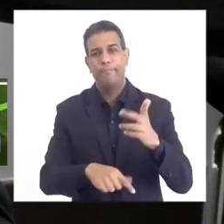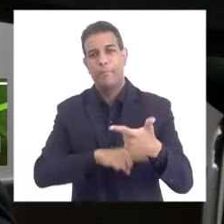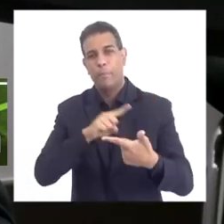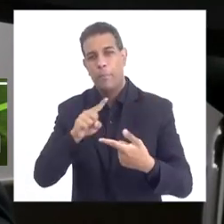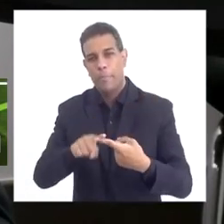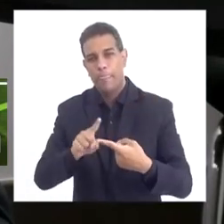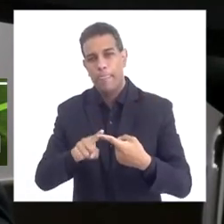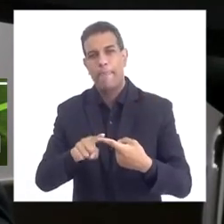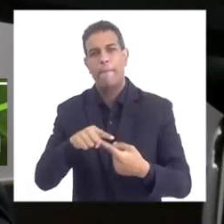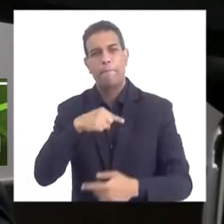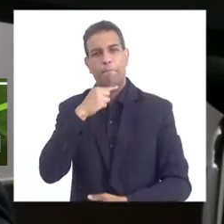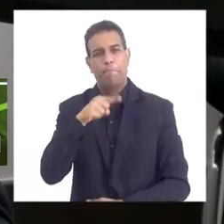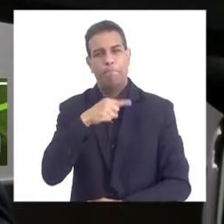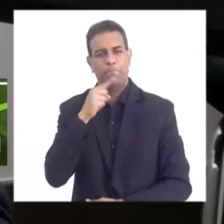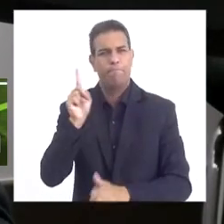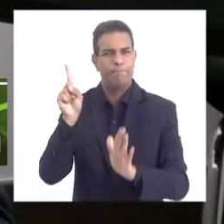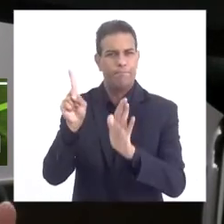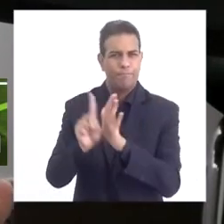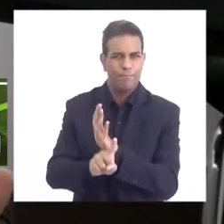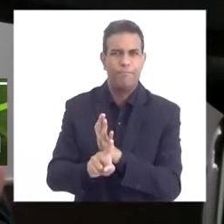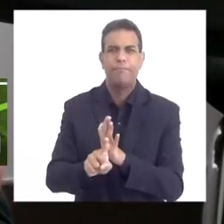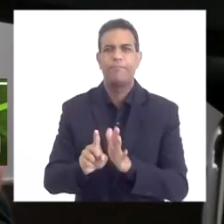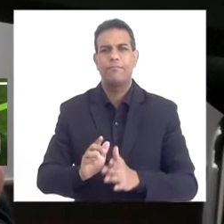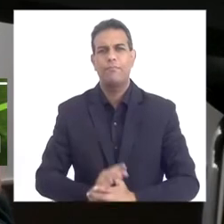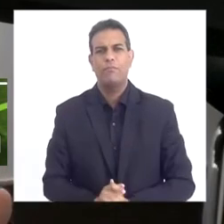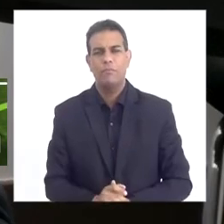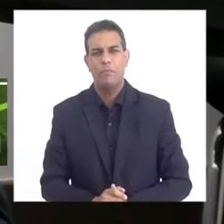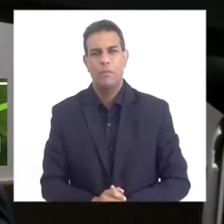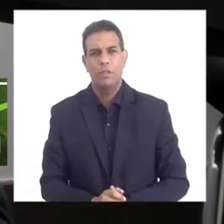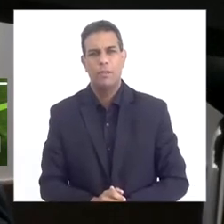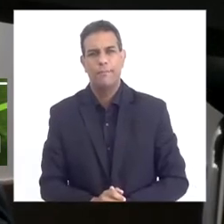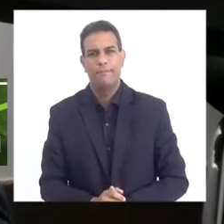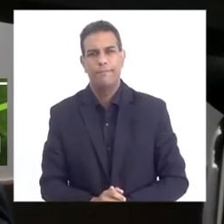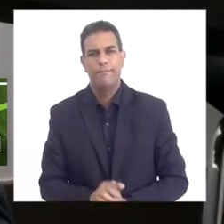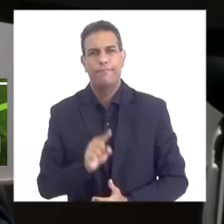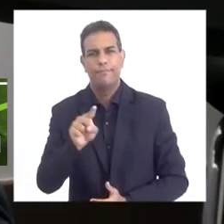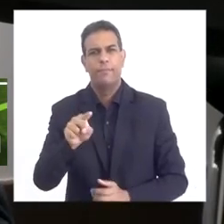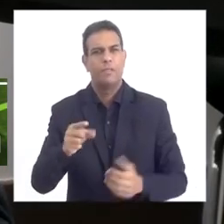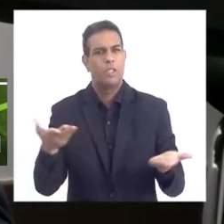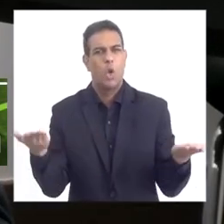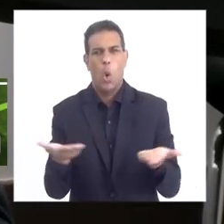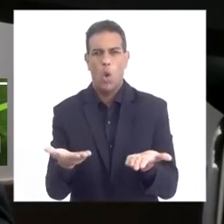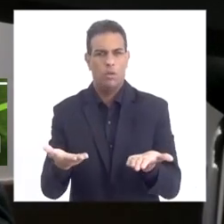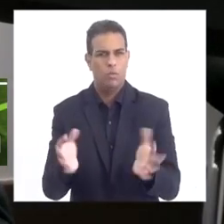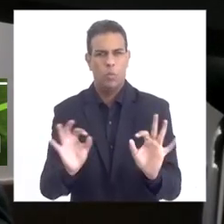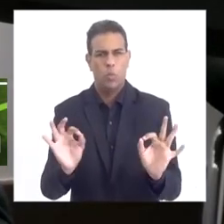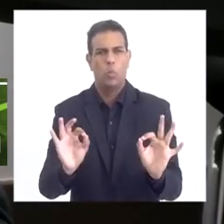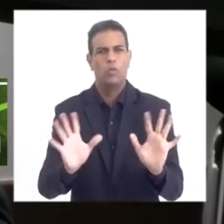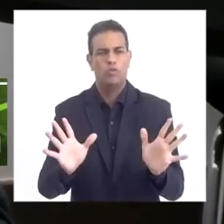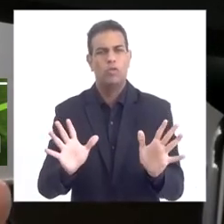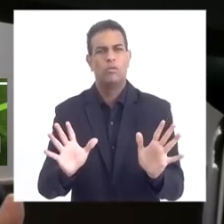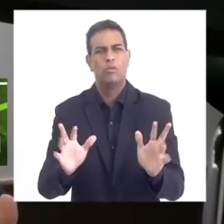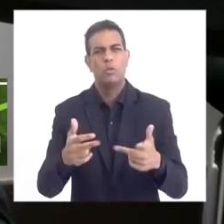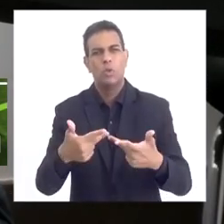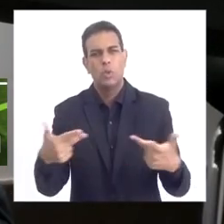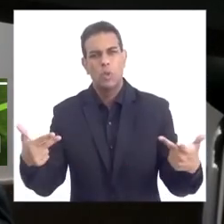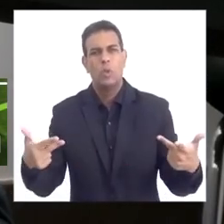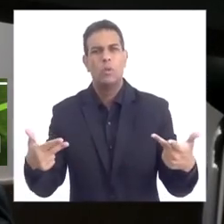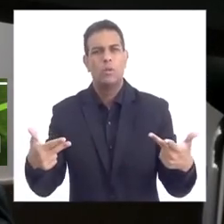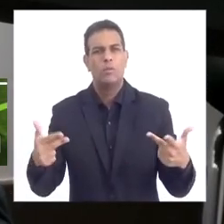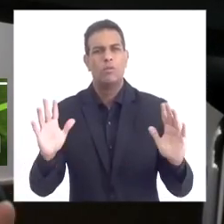questão não tem a ver com a sua explanação de hoje, mas tem a ver com